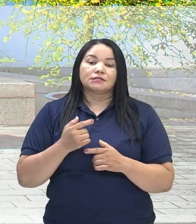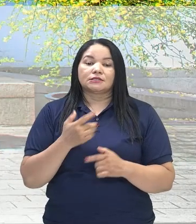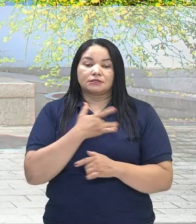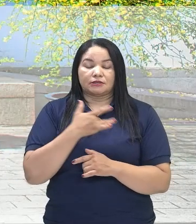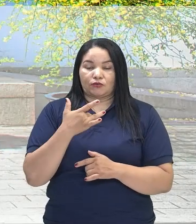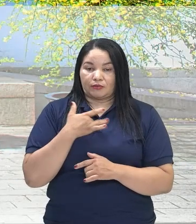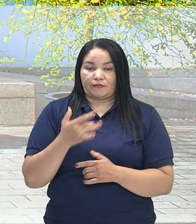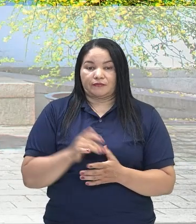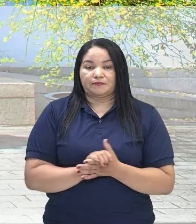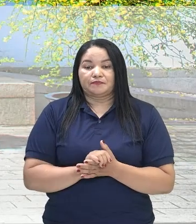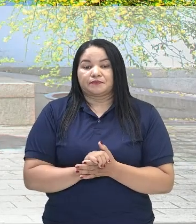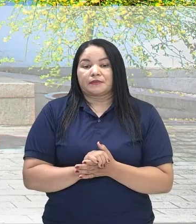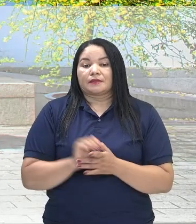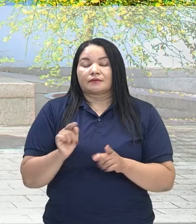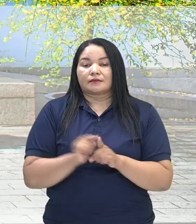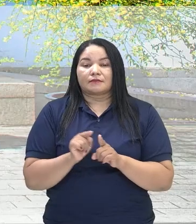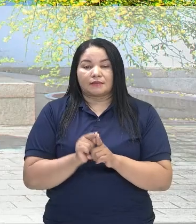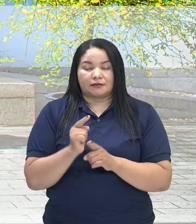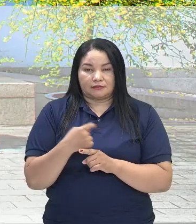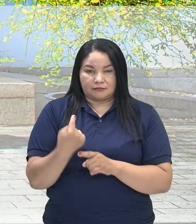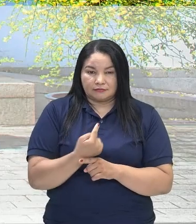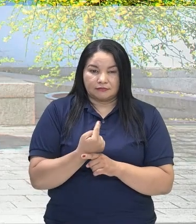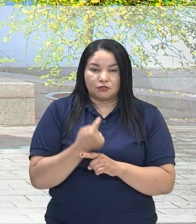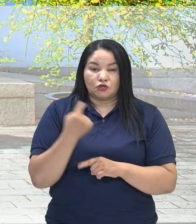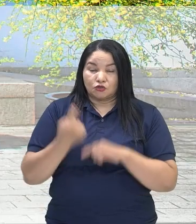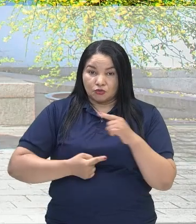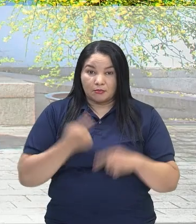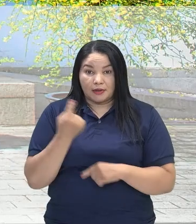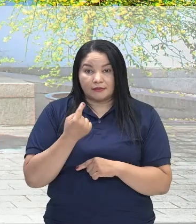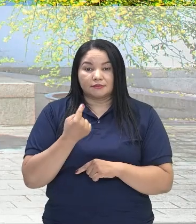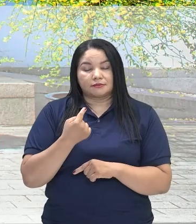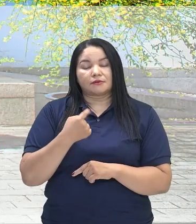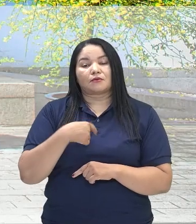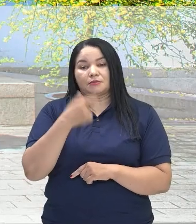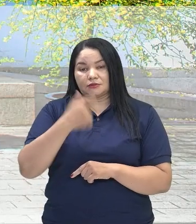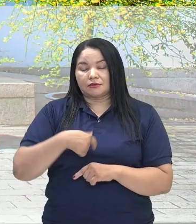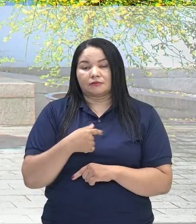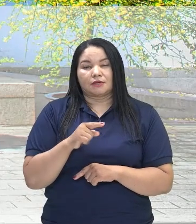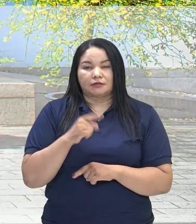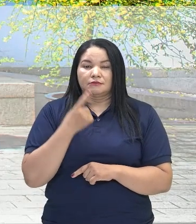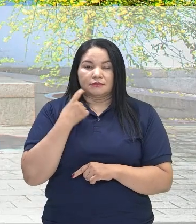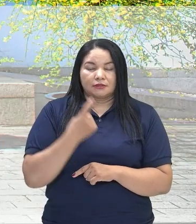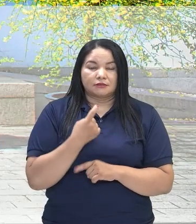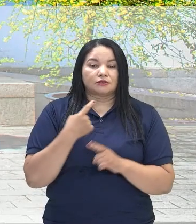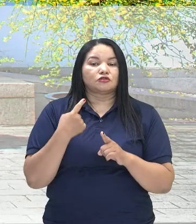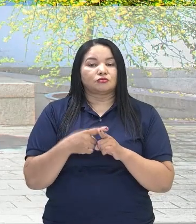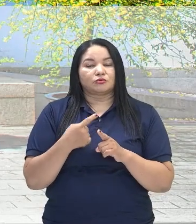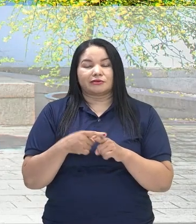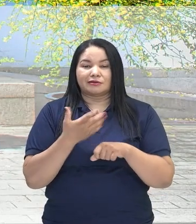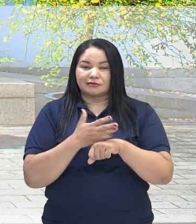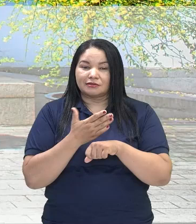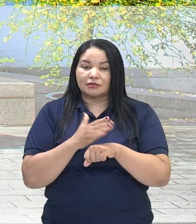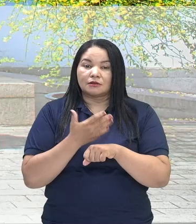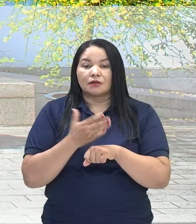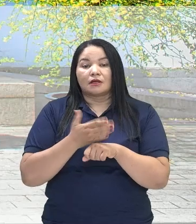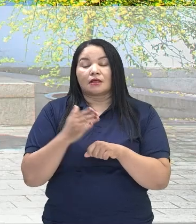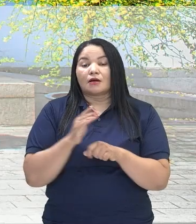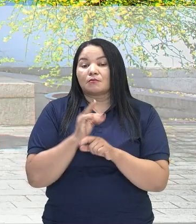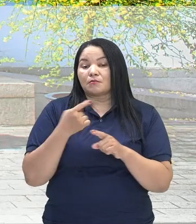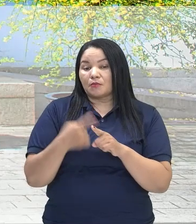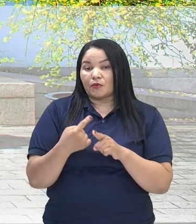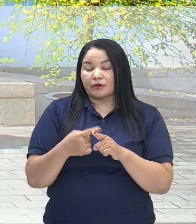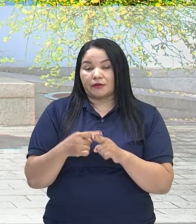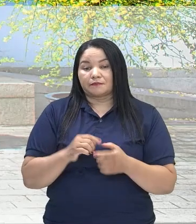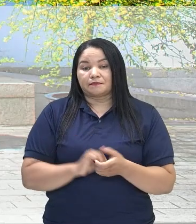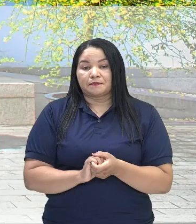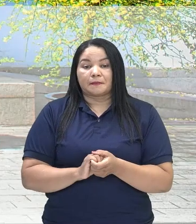tá? Então, essa questão da superação pessoal é muito interessante e a prática, não somente no